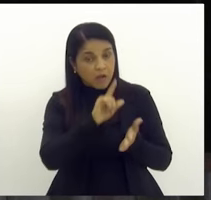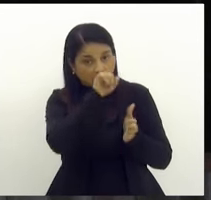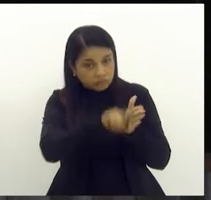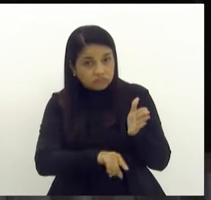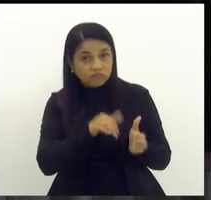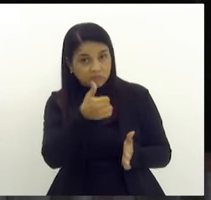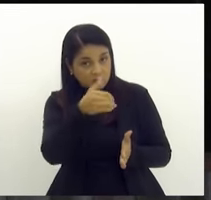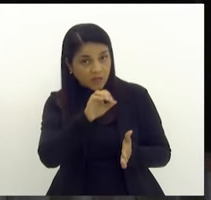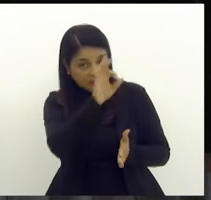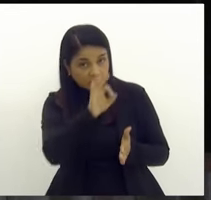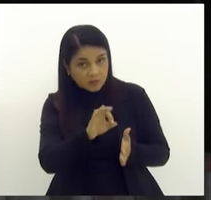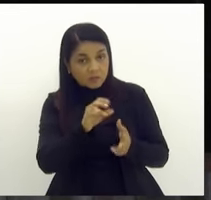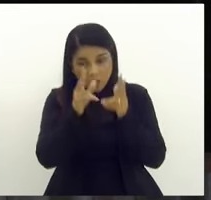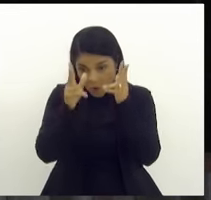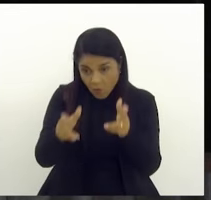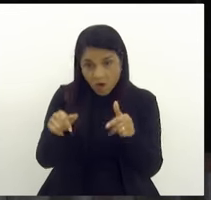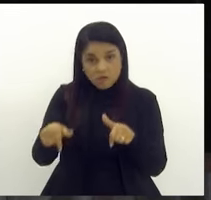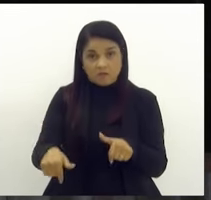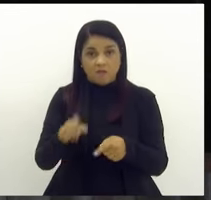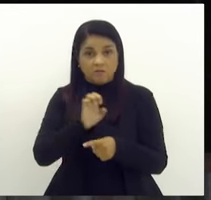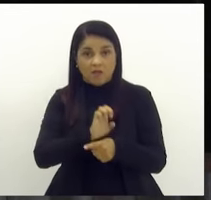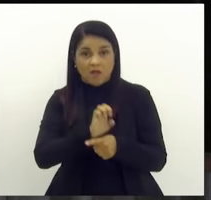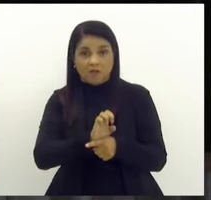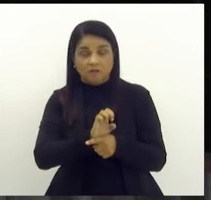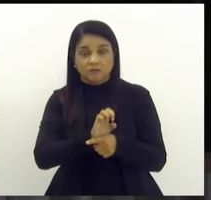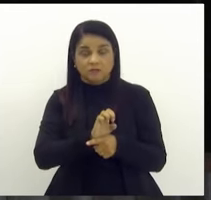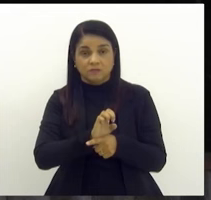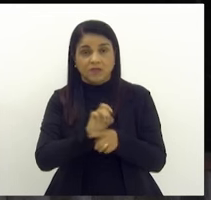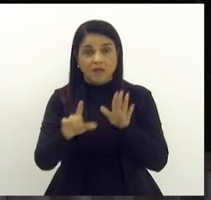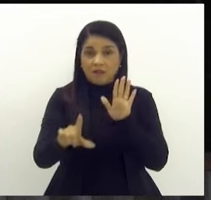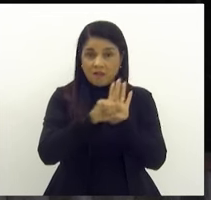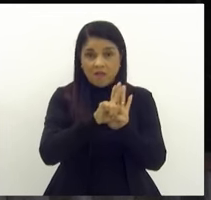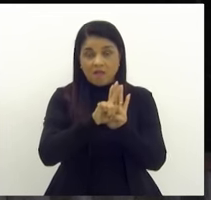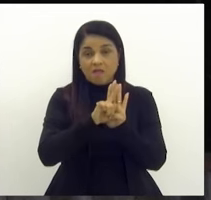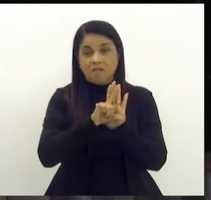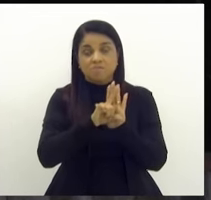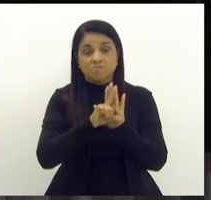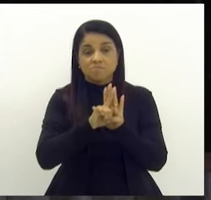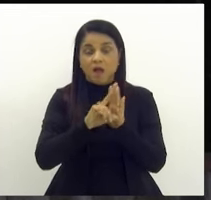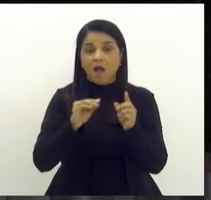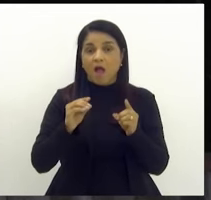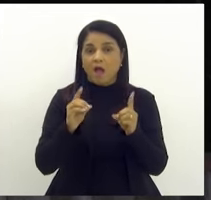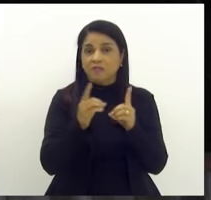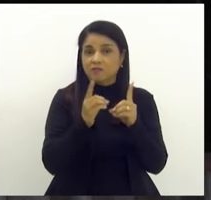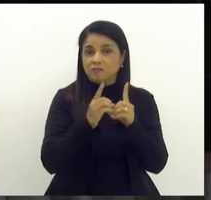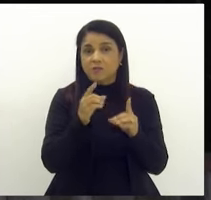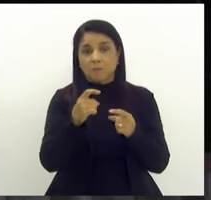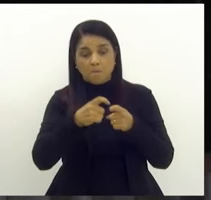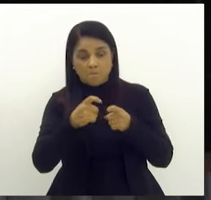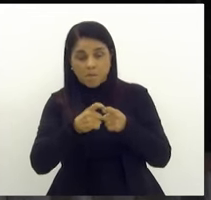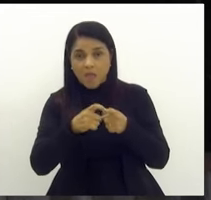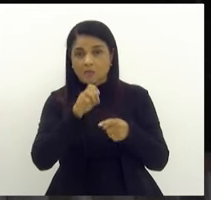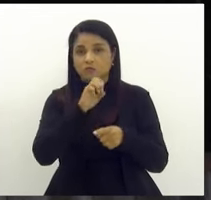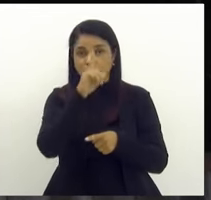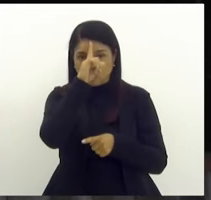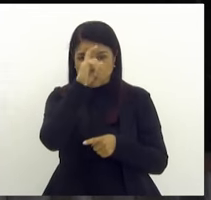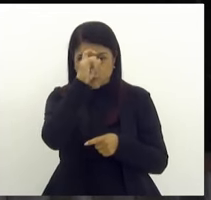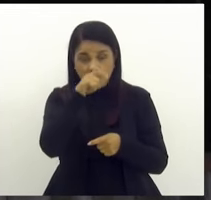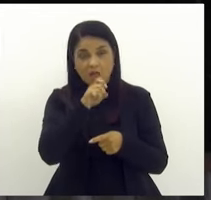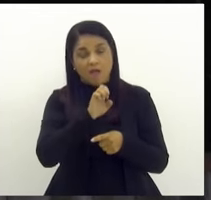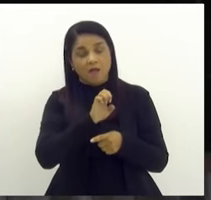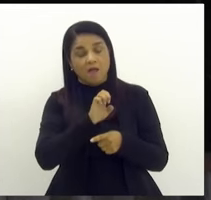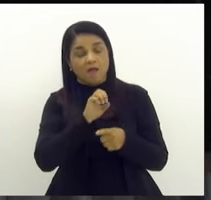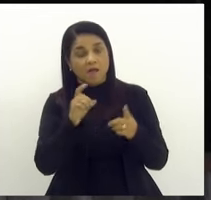explicação da lei determina que o estado contribua para assistência médica hospitalar dos militares do Estado de Janeiro no mínimo na mesma